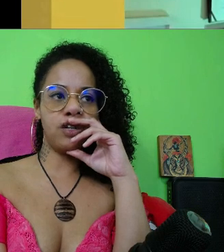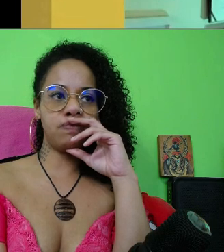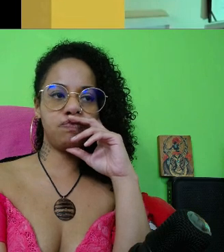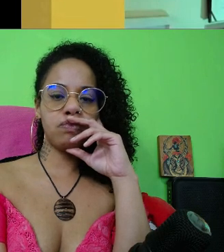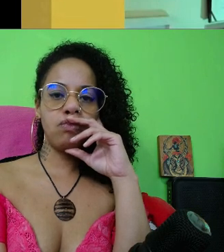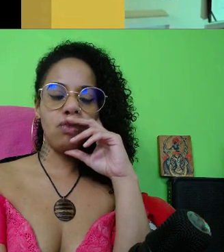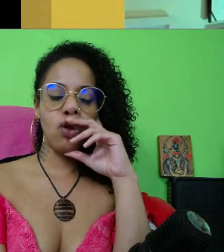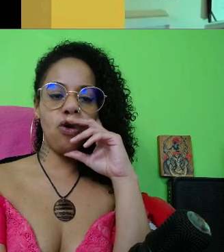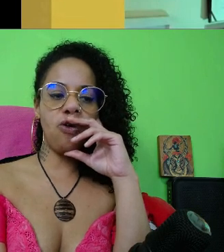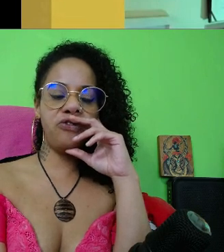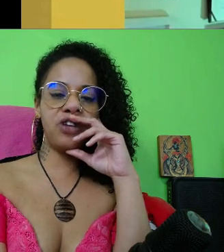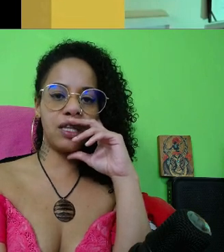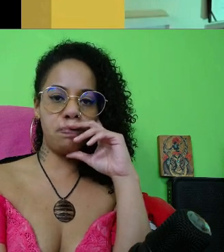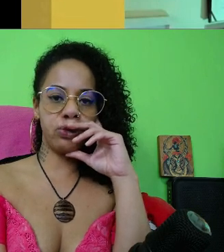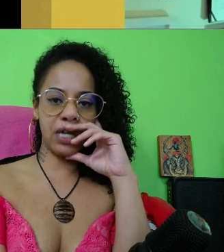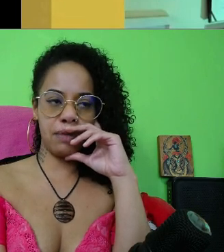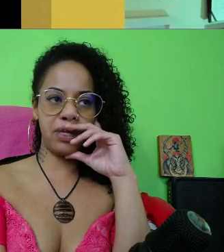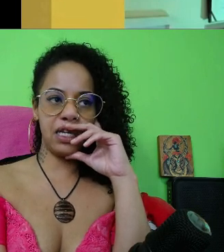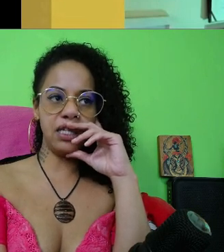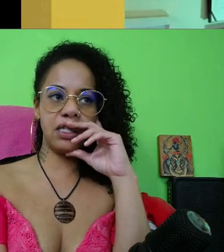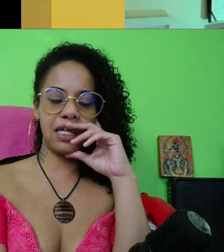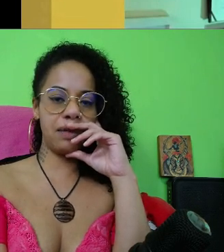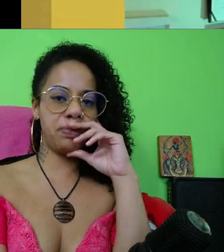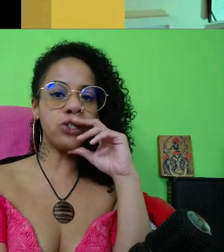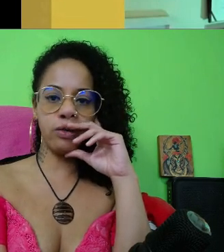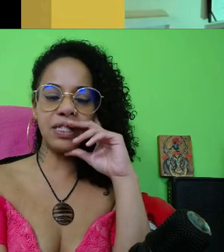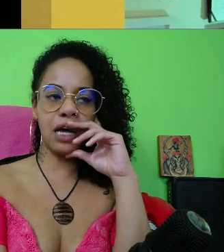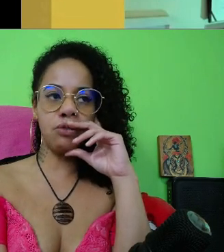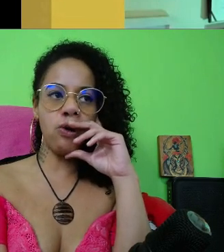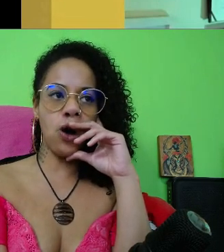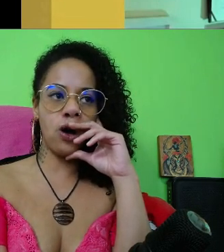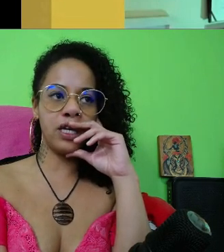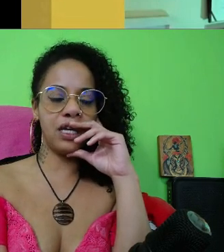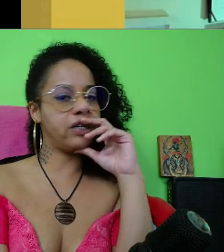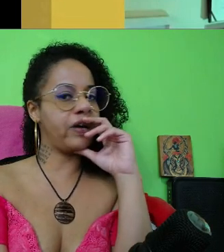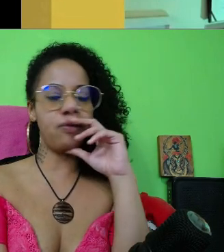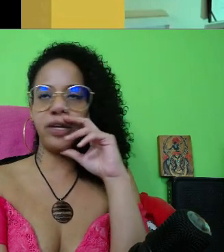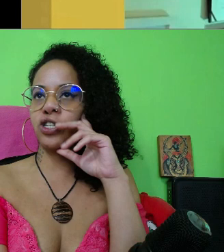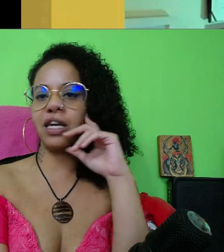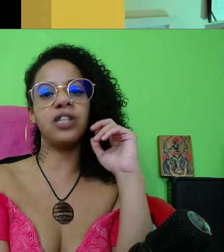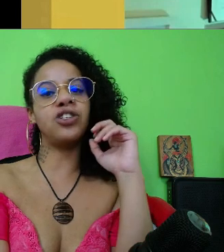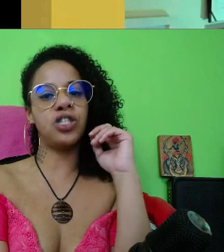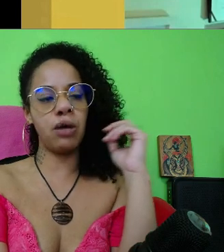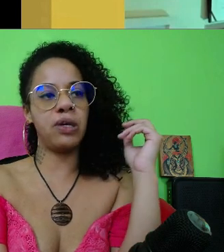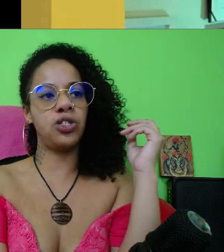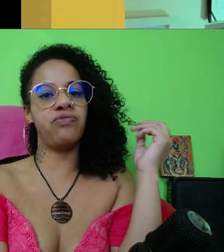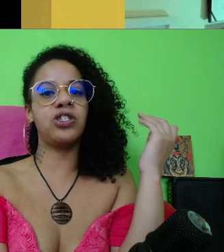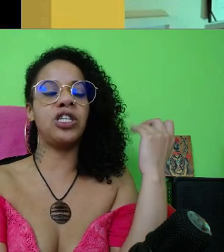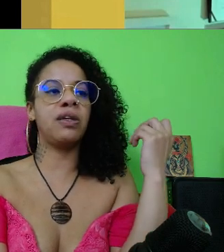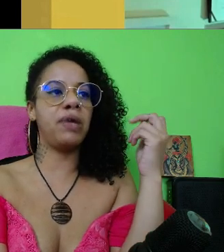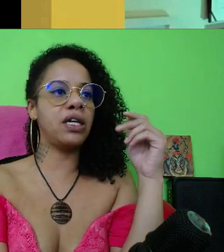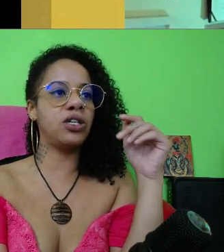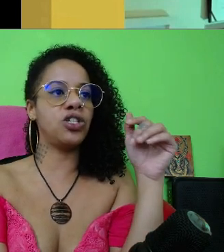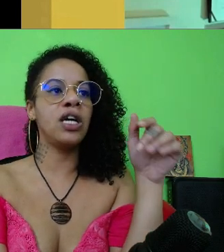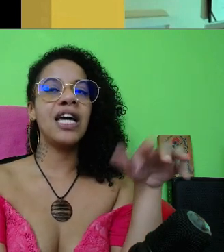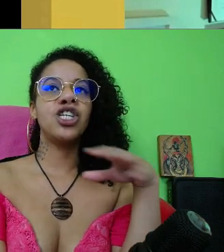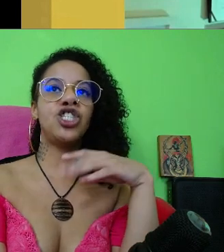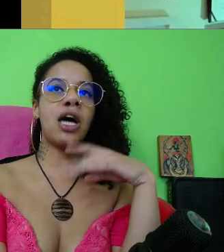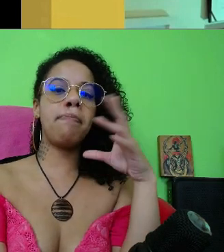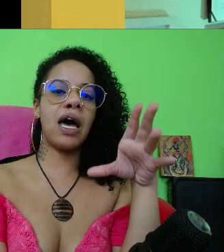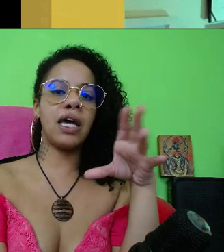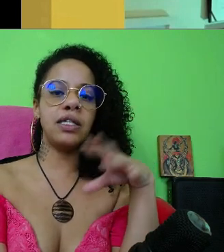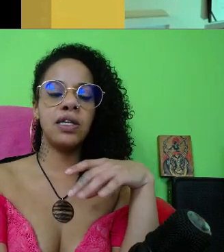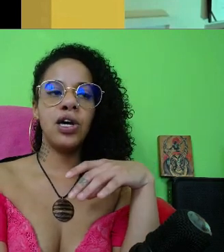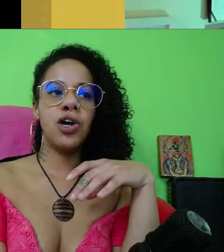ou seja o filha da capitalista essa pessoa está no meu corre né Então realmente aí a gente tem uma divergência bem grande